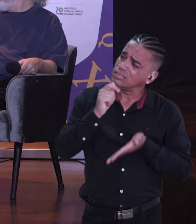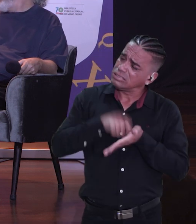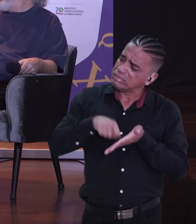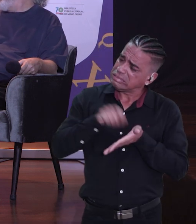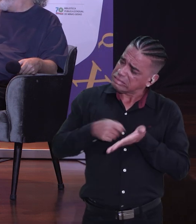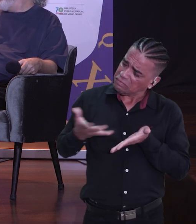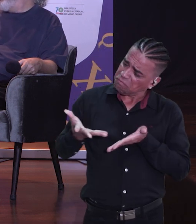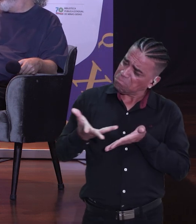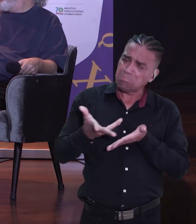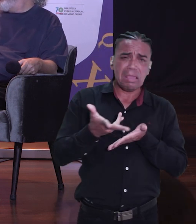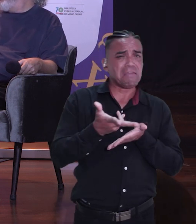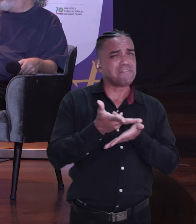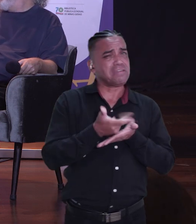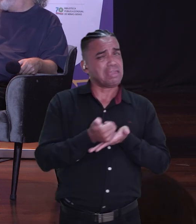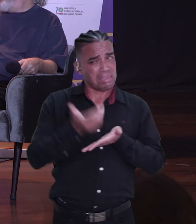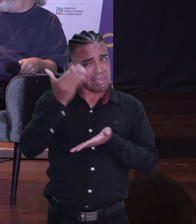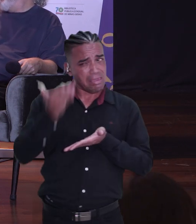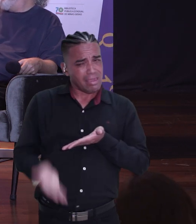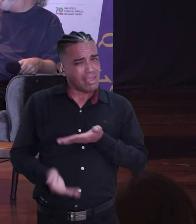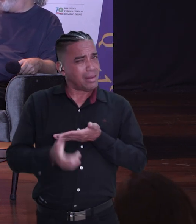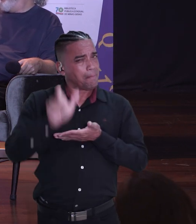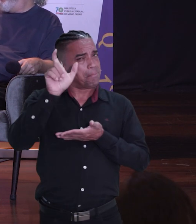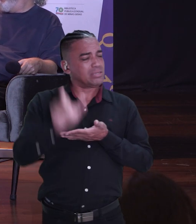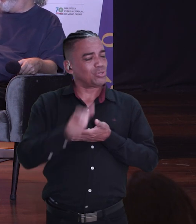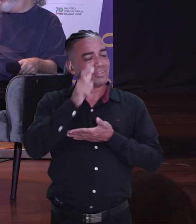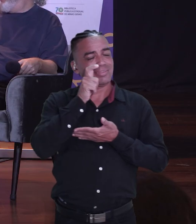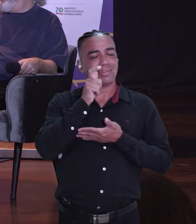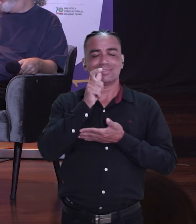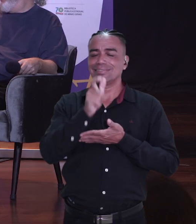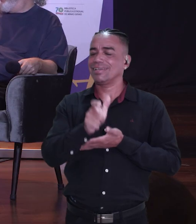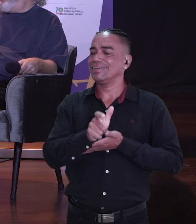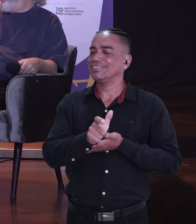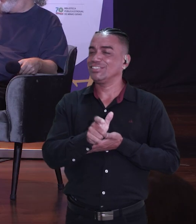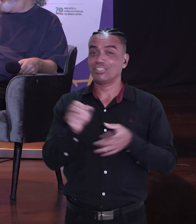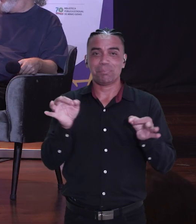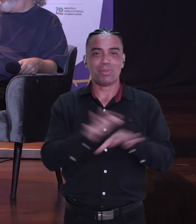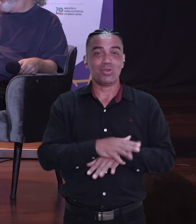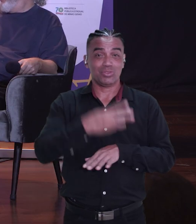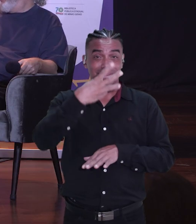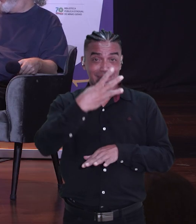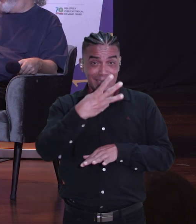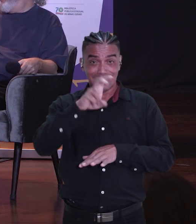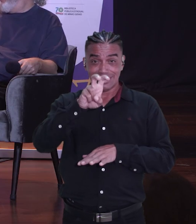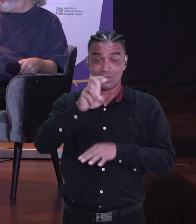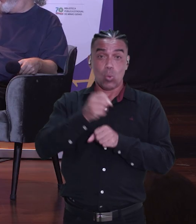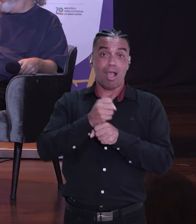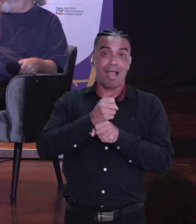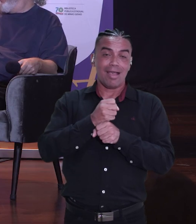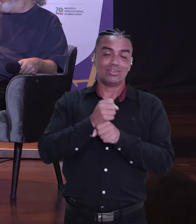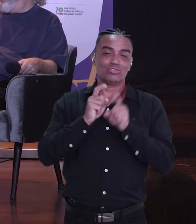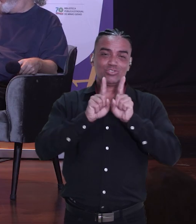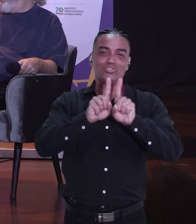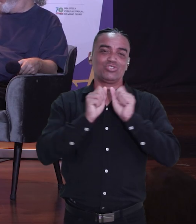bem. Como ele é interessante. E aí, pronto, 35 anos depois,